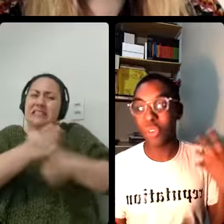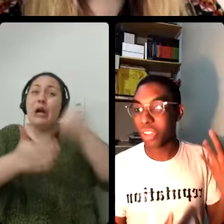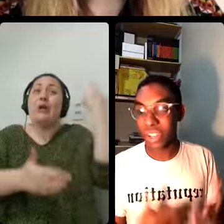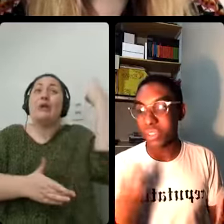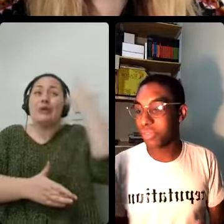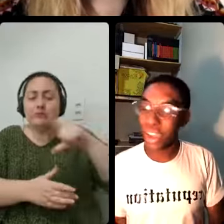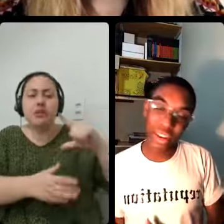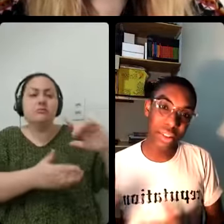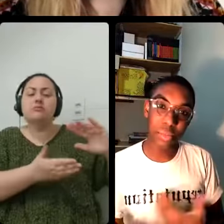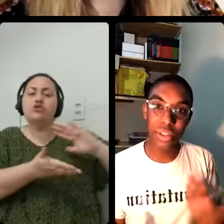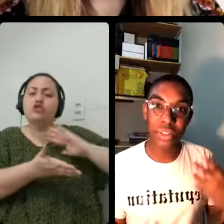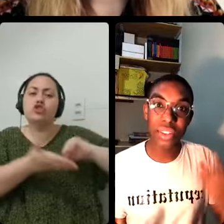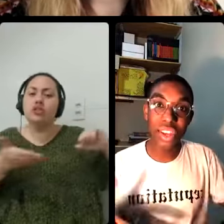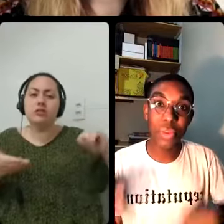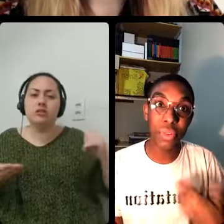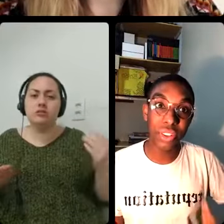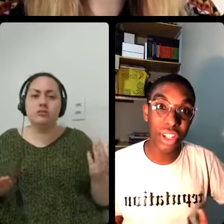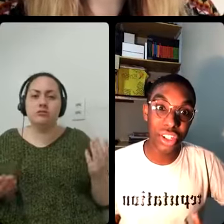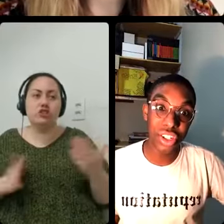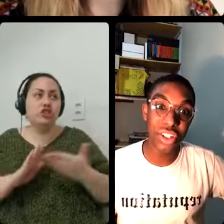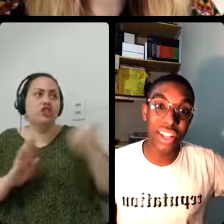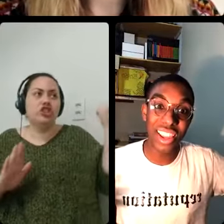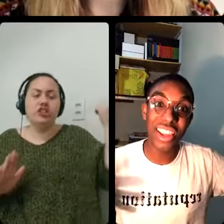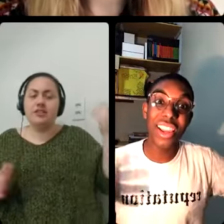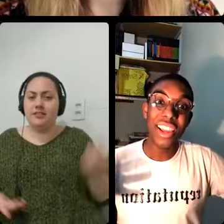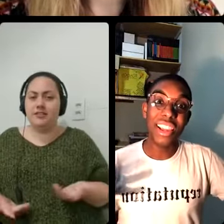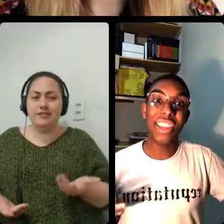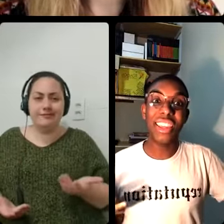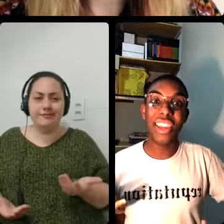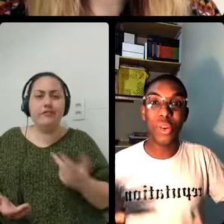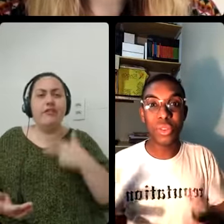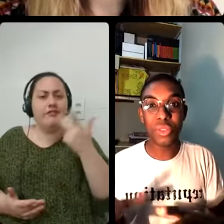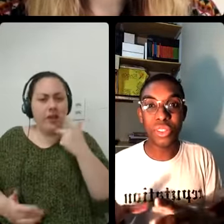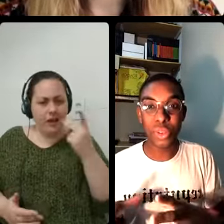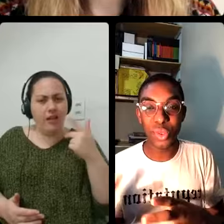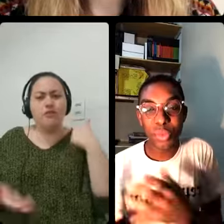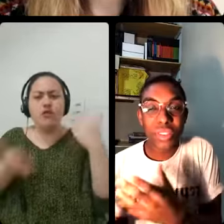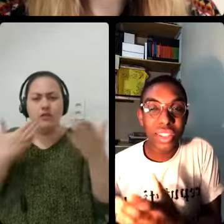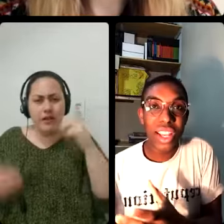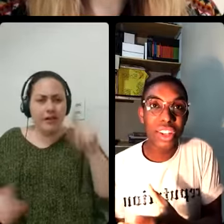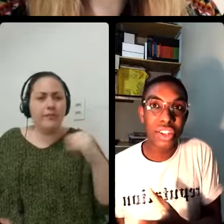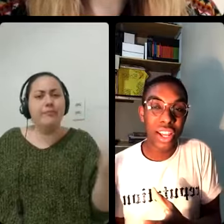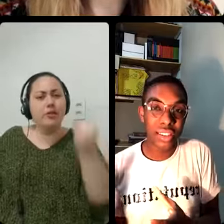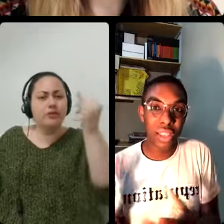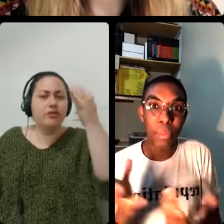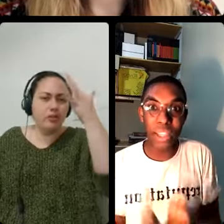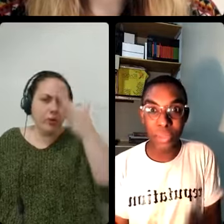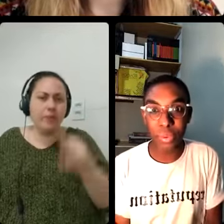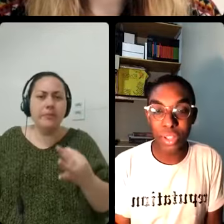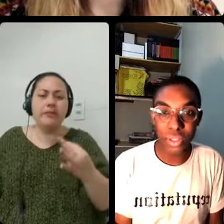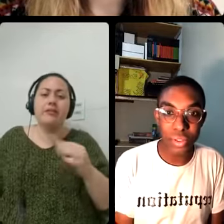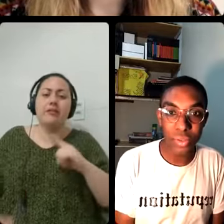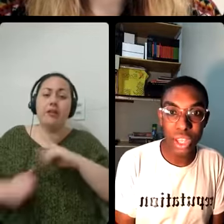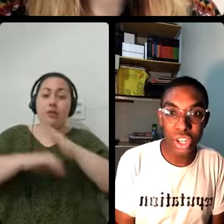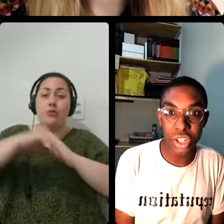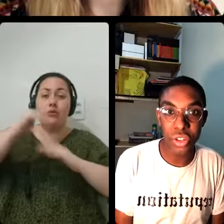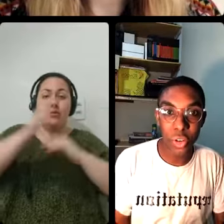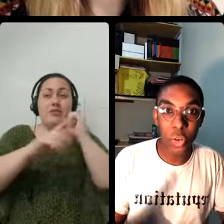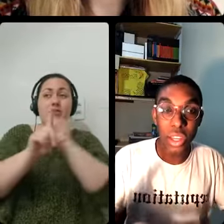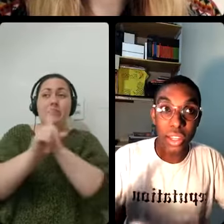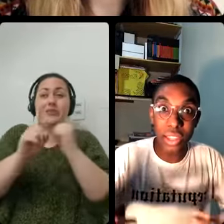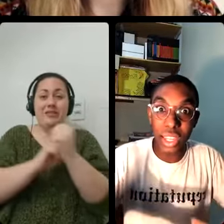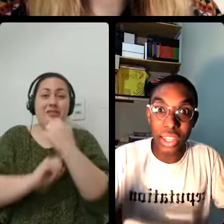gente converse e fale sobre isso, que seja importante a gente entender que a construção de uma sociedade antirracista passa por isso, a